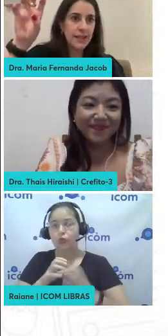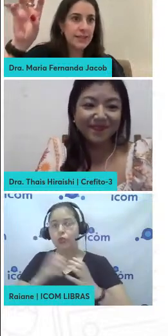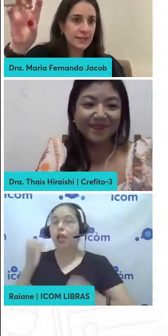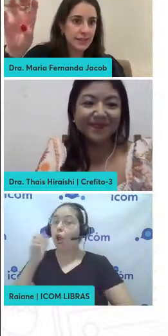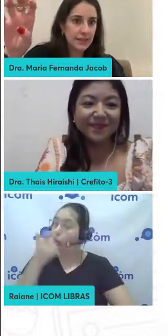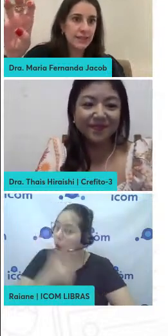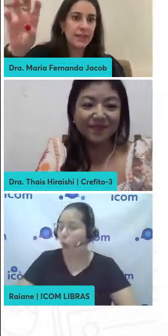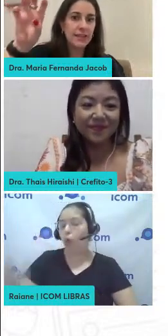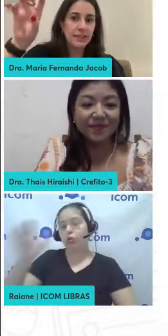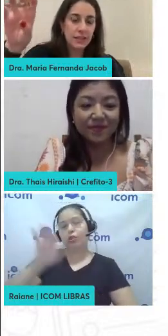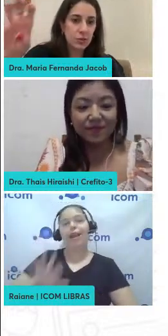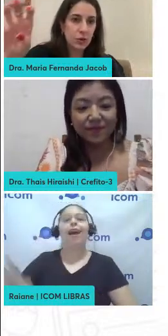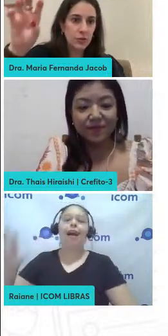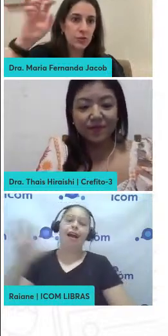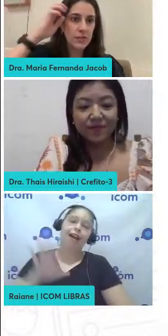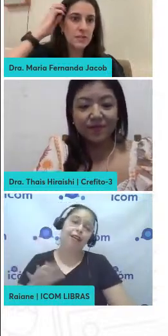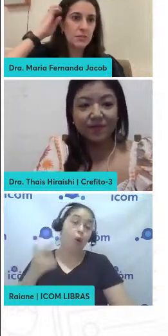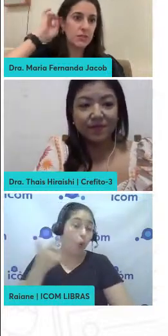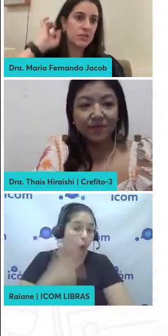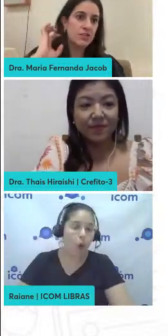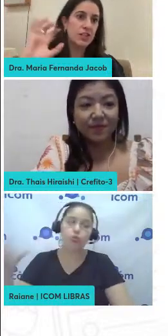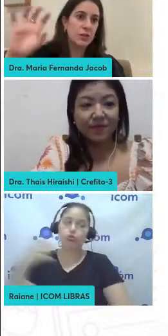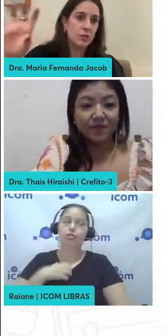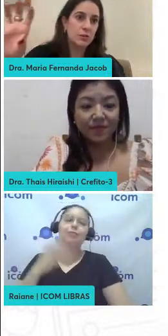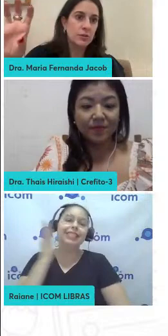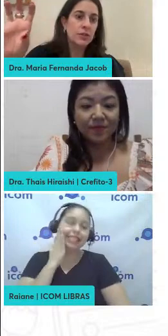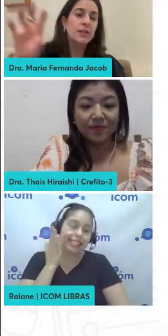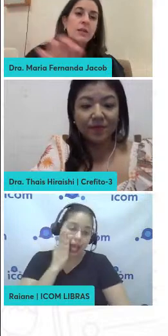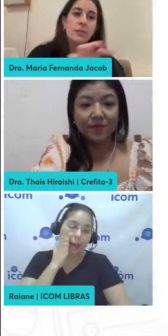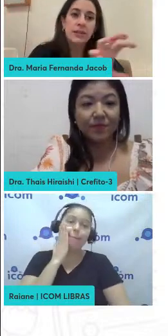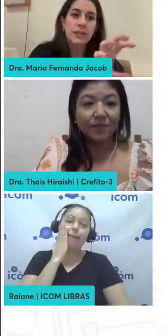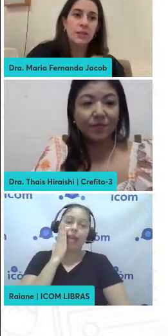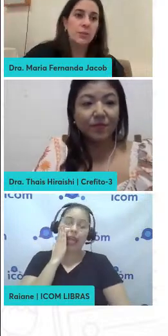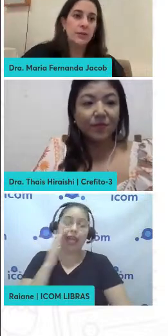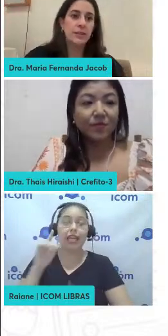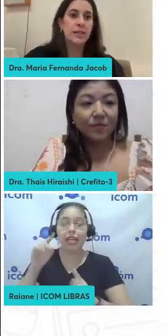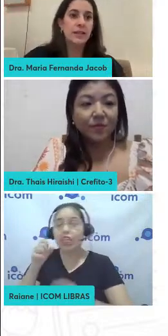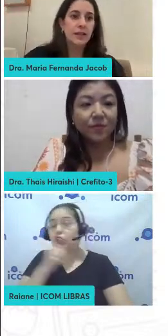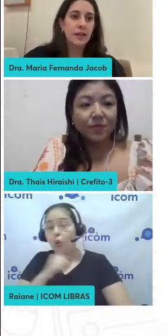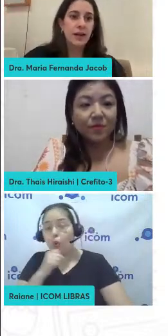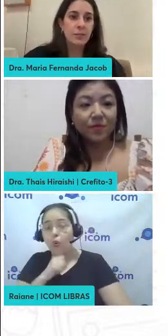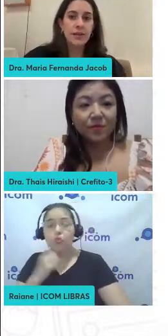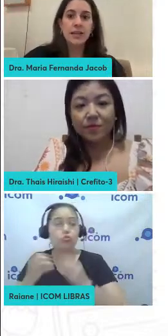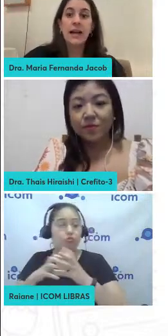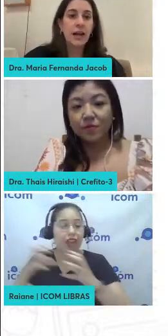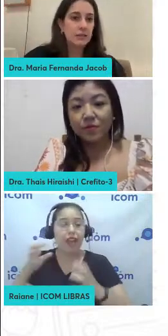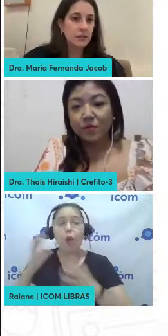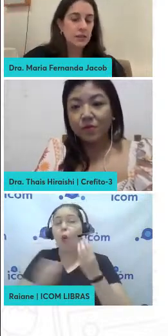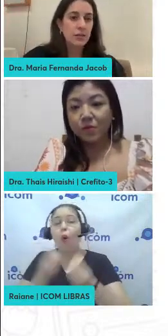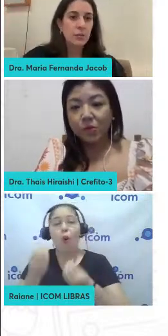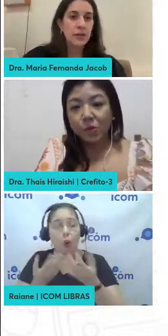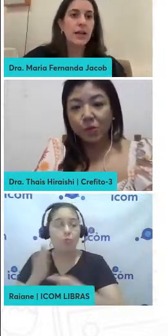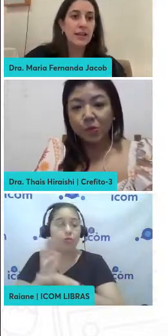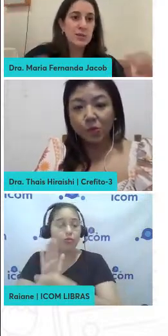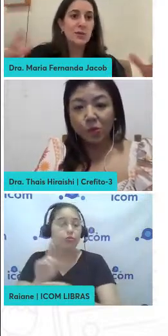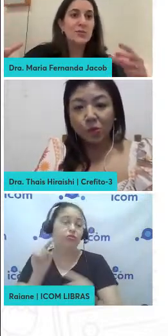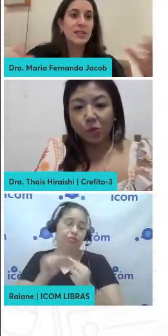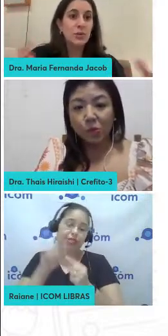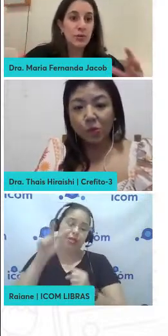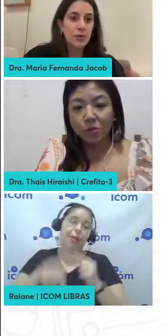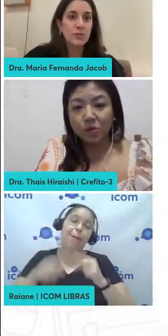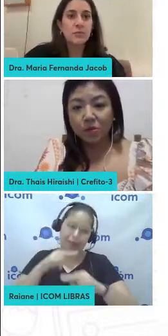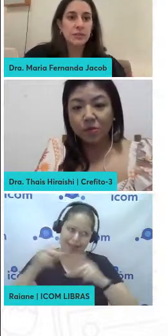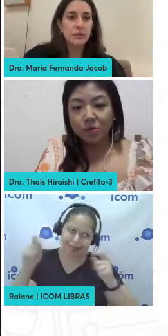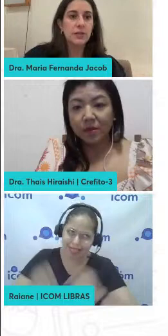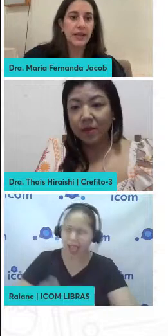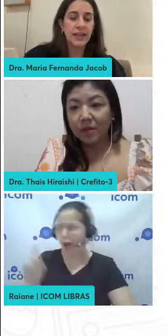outra área, tem que ter todo o conhecimento de geronto para daí eu poder aplicar o Pilates ou